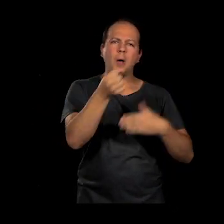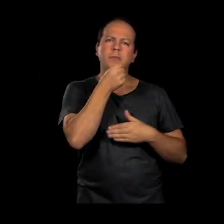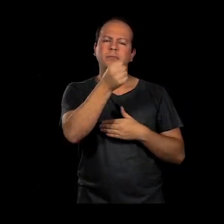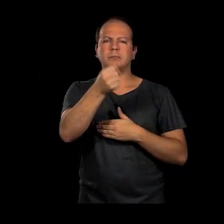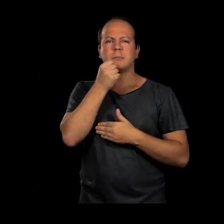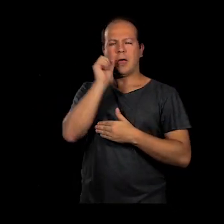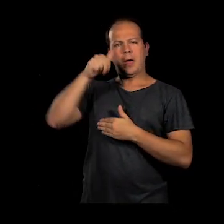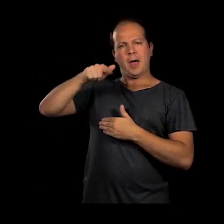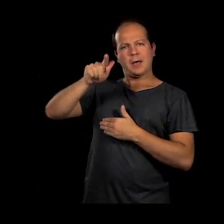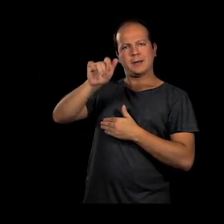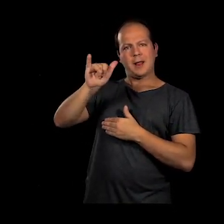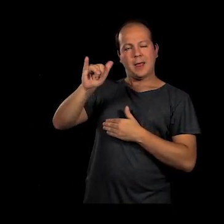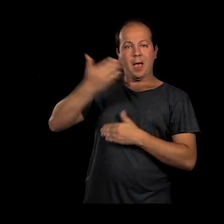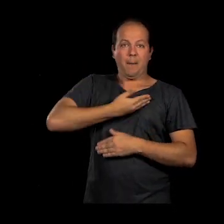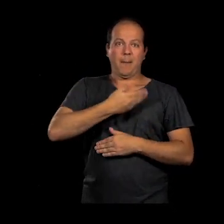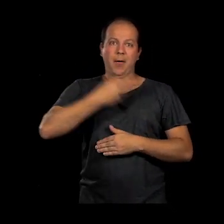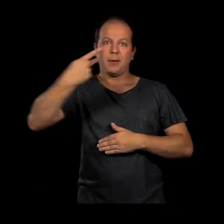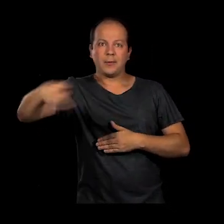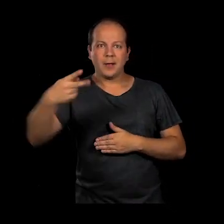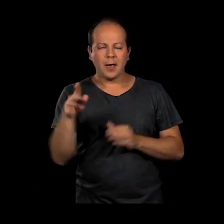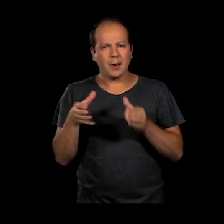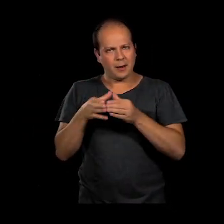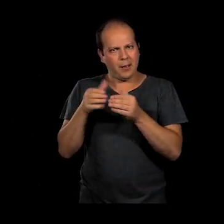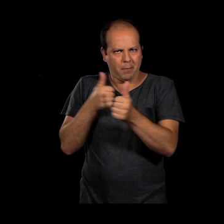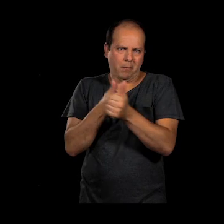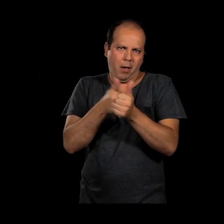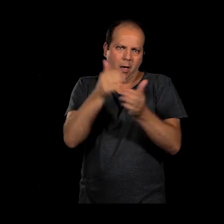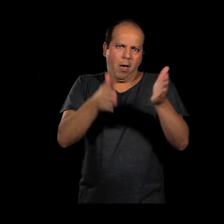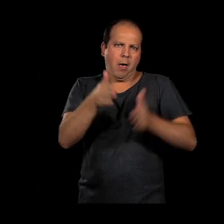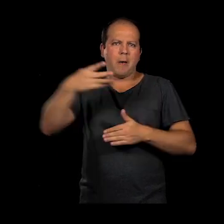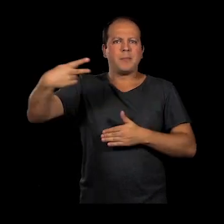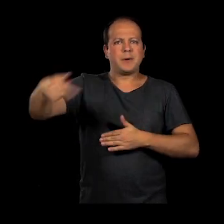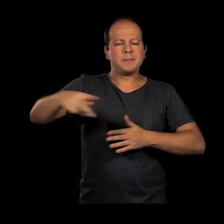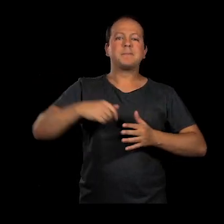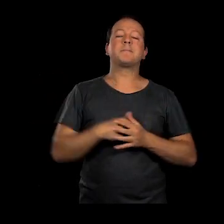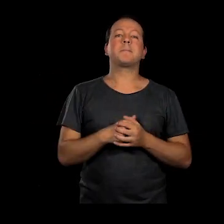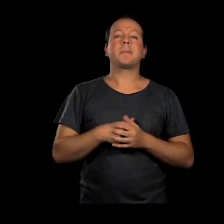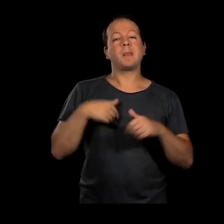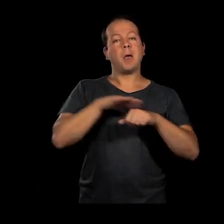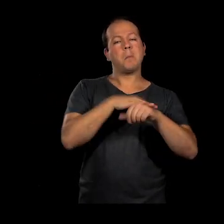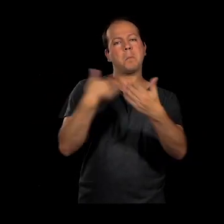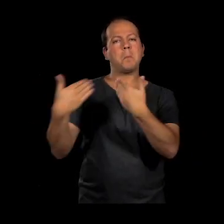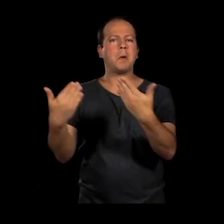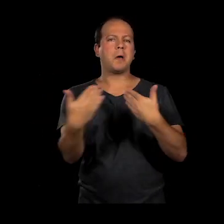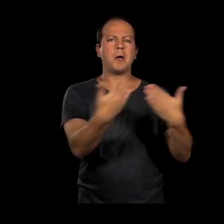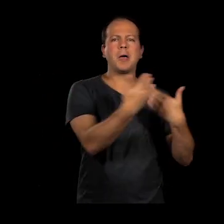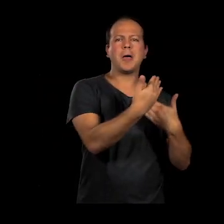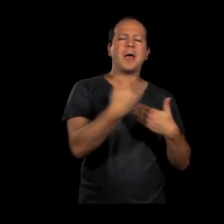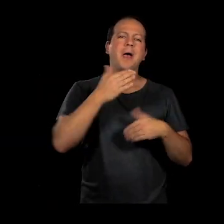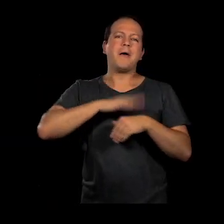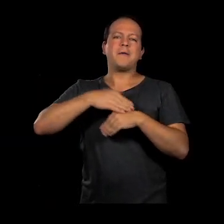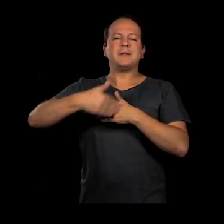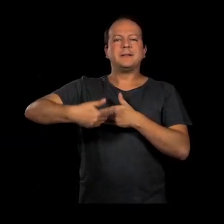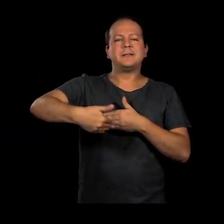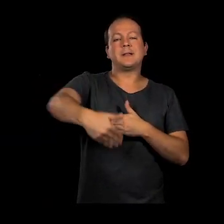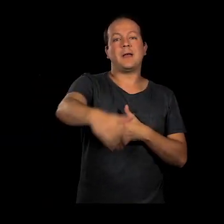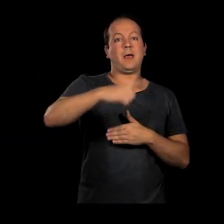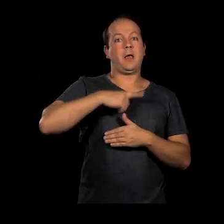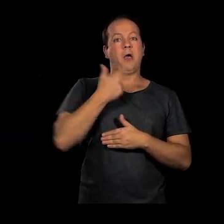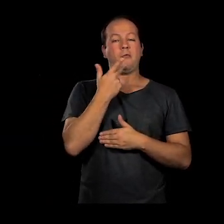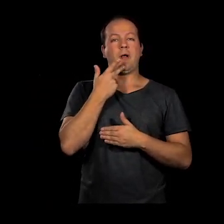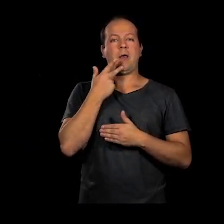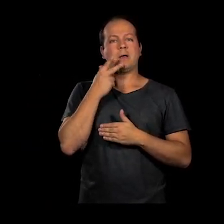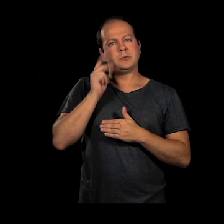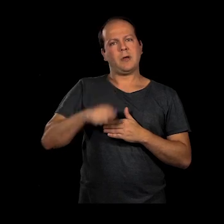o Angeli, né, os amigos do Angeli da época, e disso a gente resolveu transformar tudo em animação. Se por um lado eu posso falar